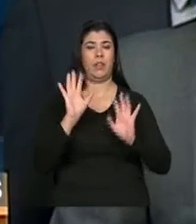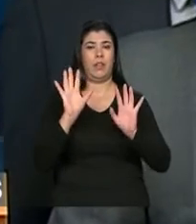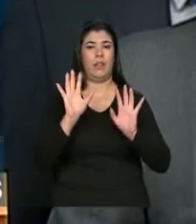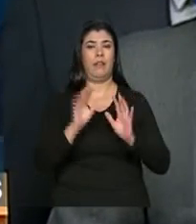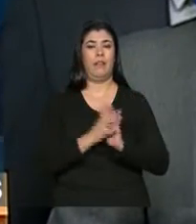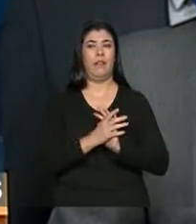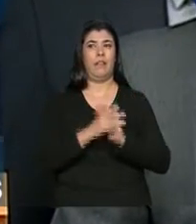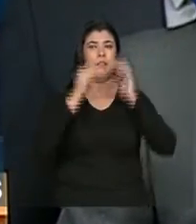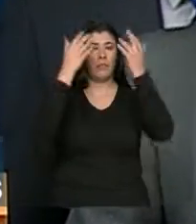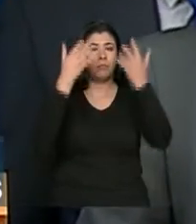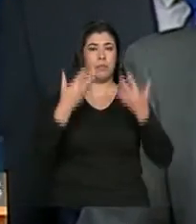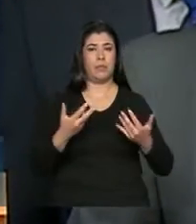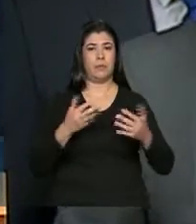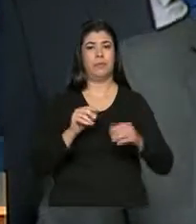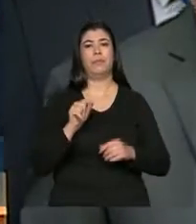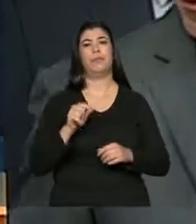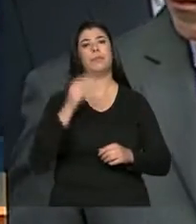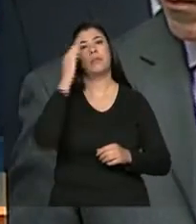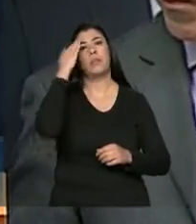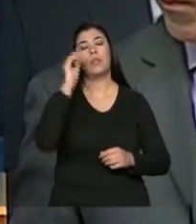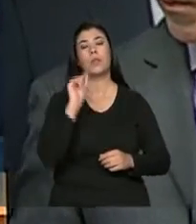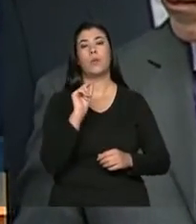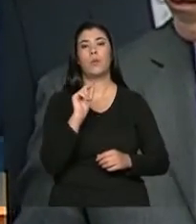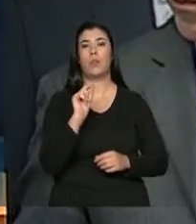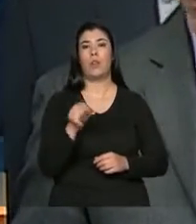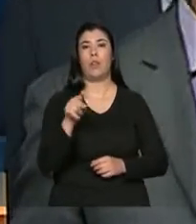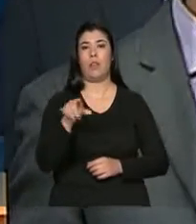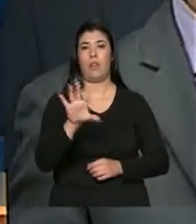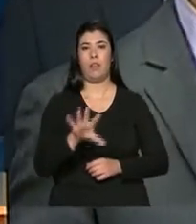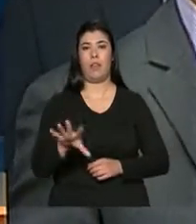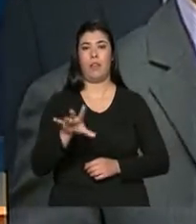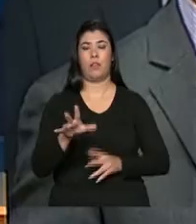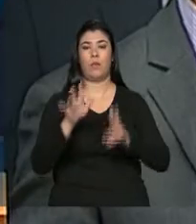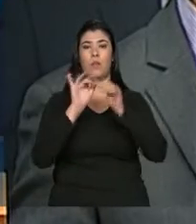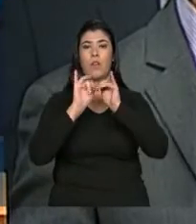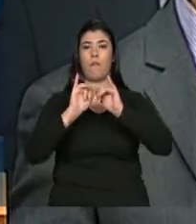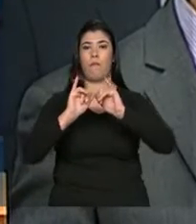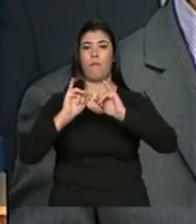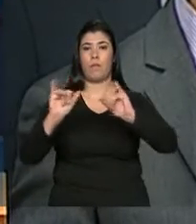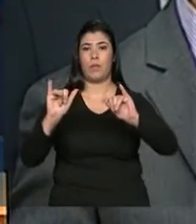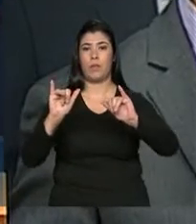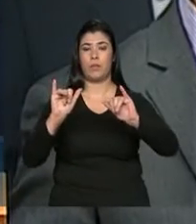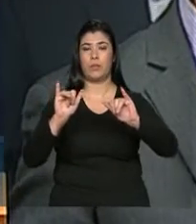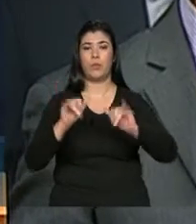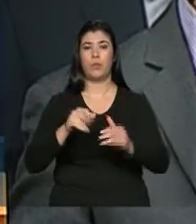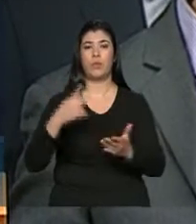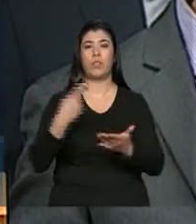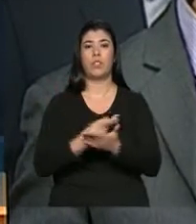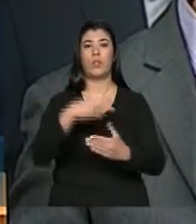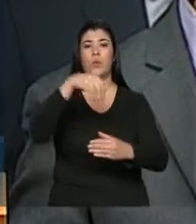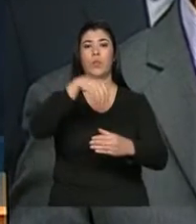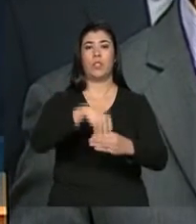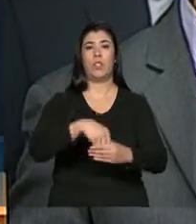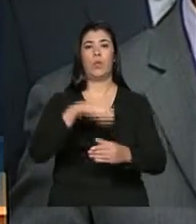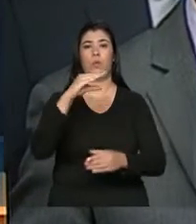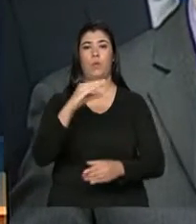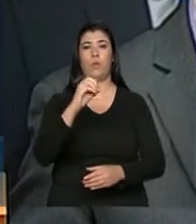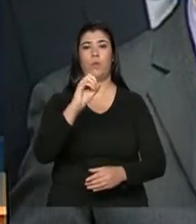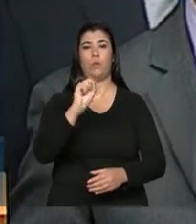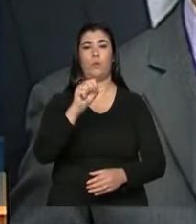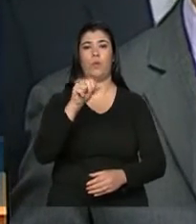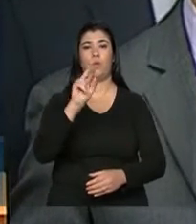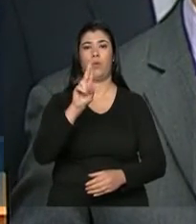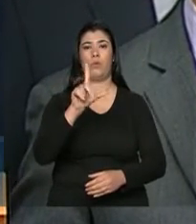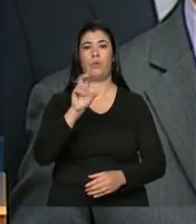Em primeiro lugar, é importante entender que esses daqui são notificações registradas nos postos consulares. Não significa que cada número desse é